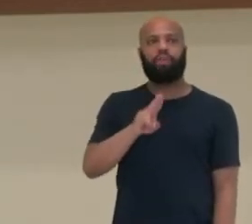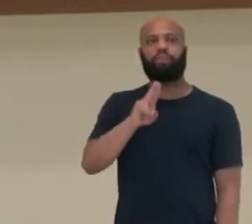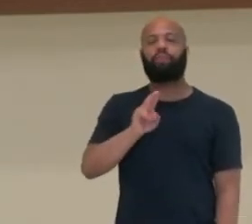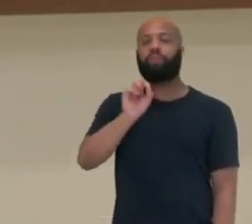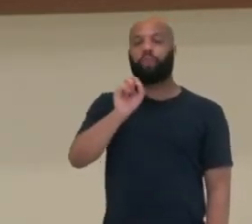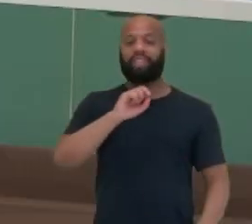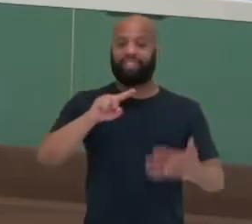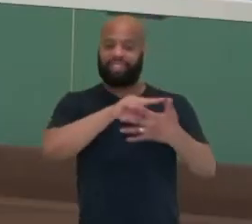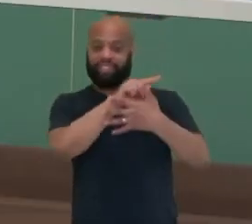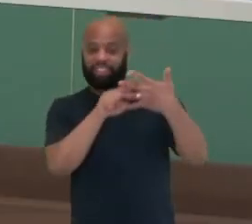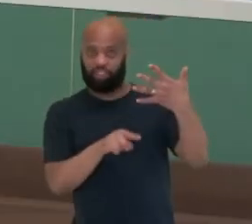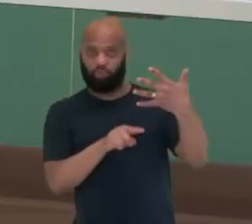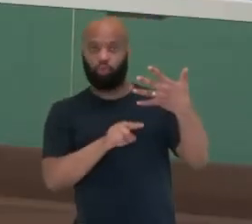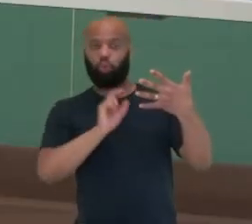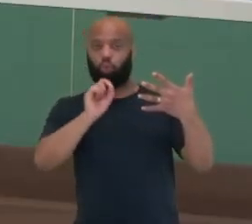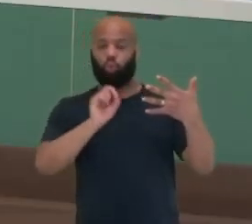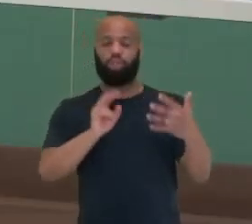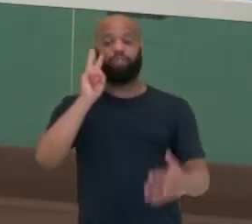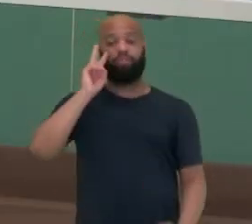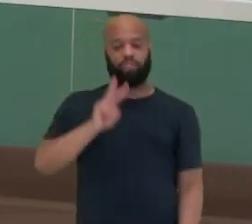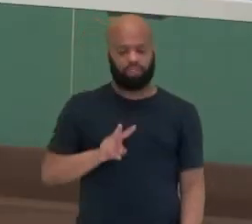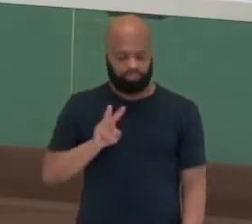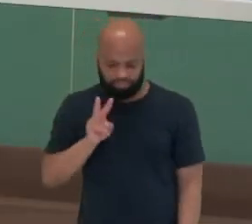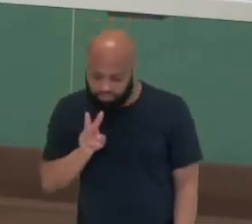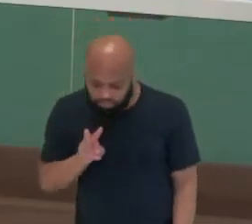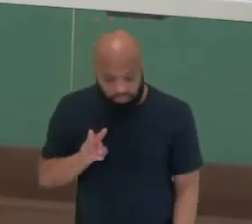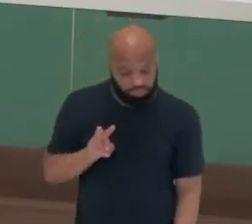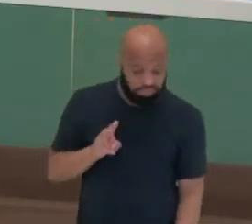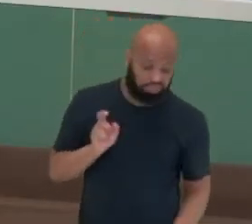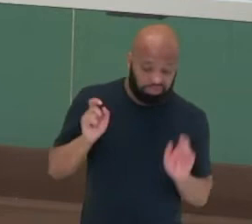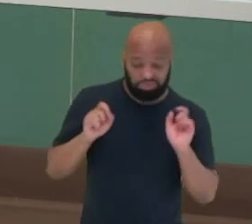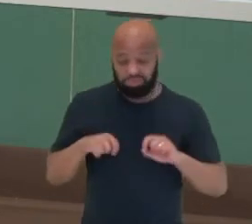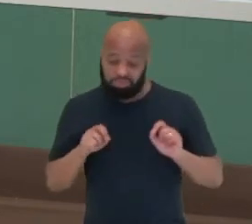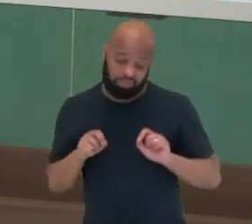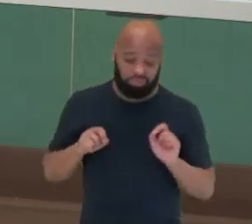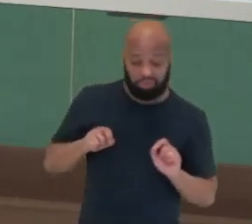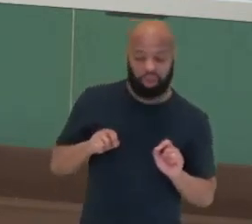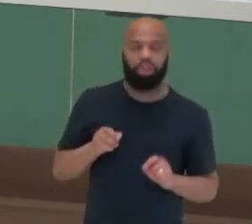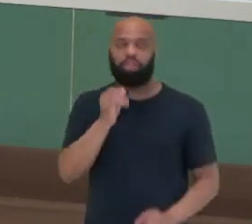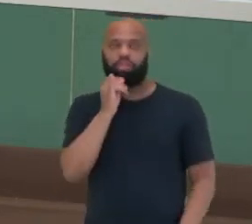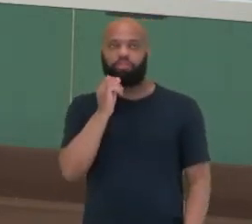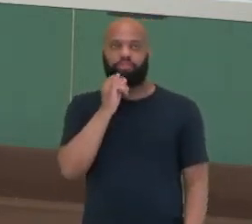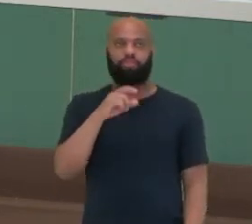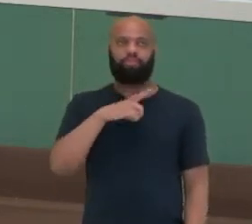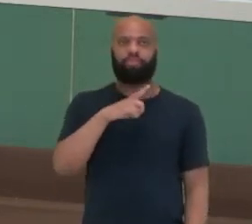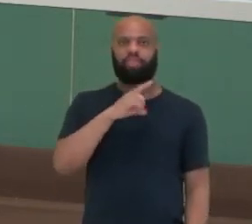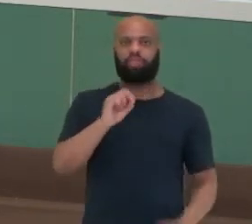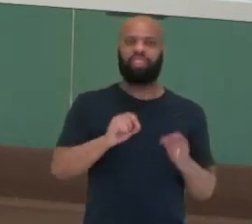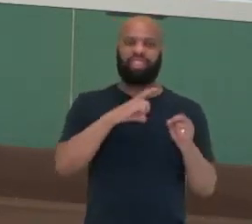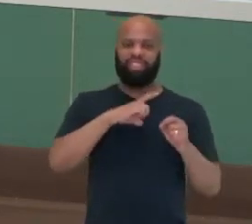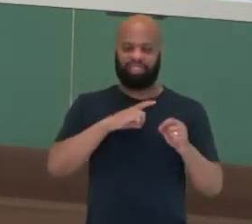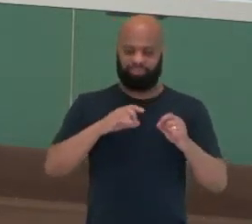sentidos. Visualmente, você pode ver se esse alimento está estragado. Por exemplo, embolorado.